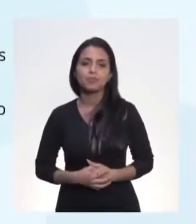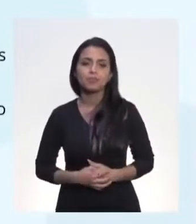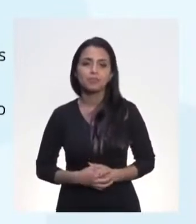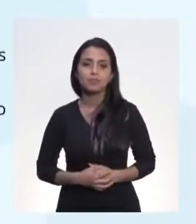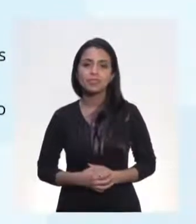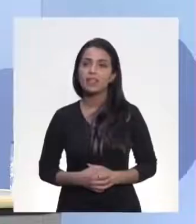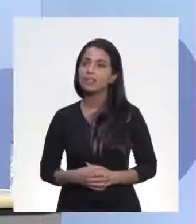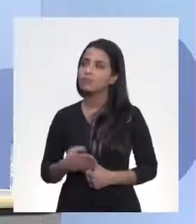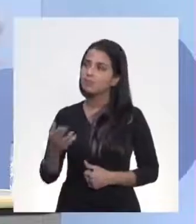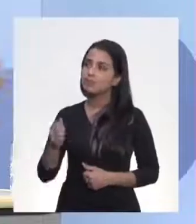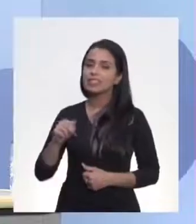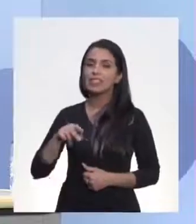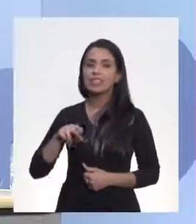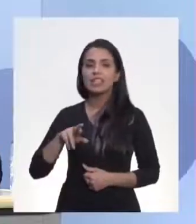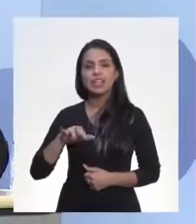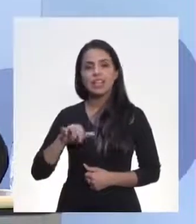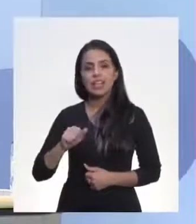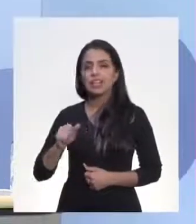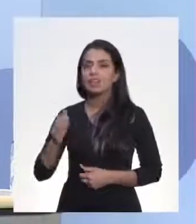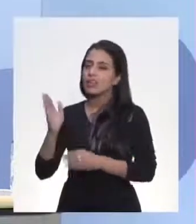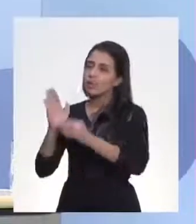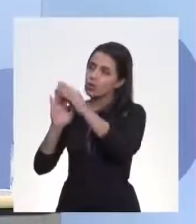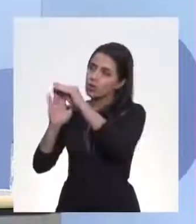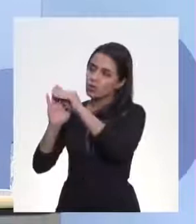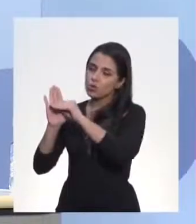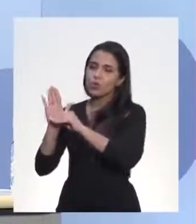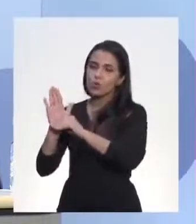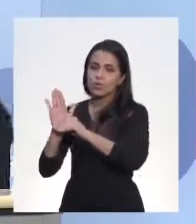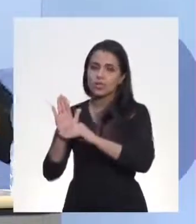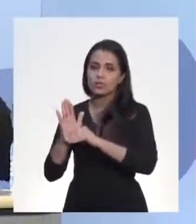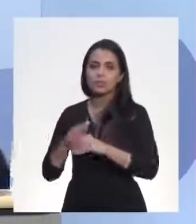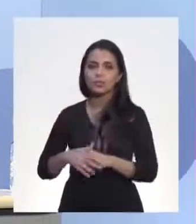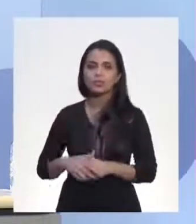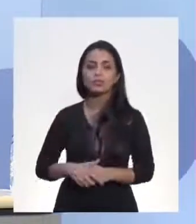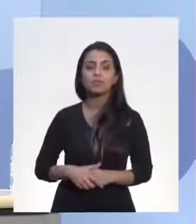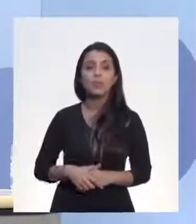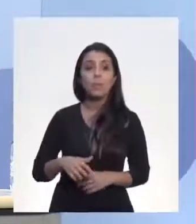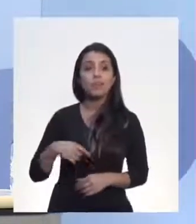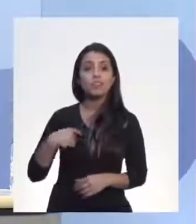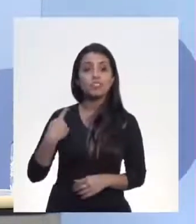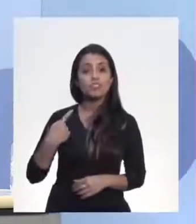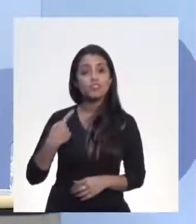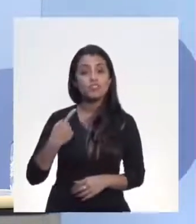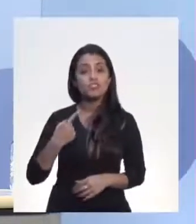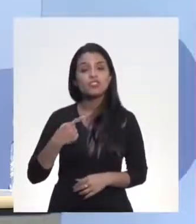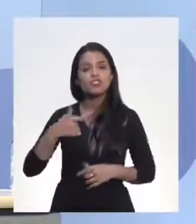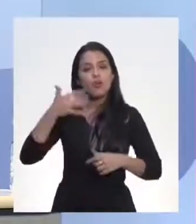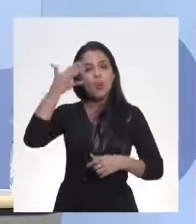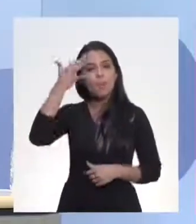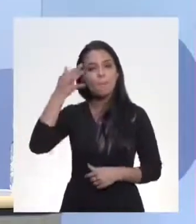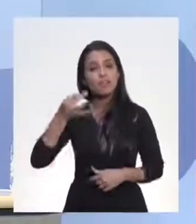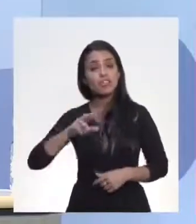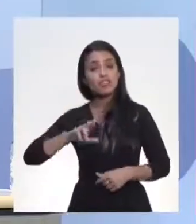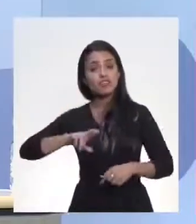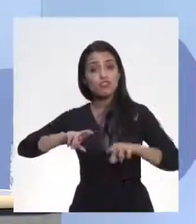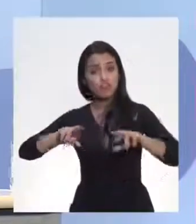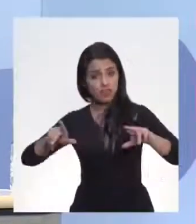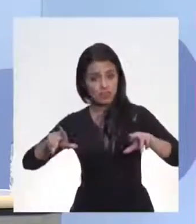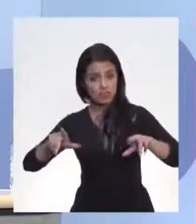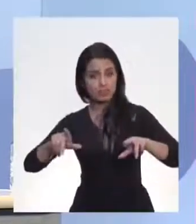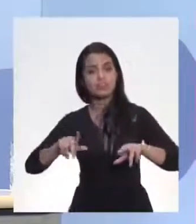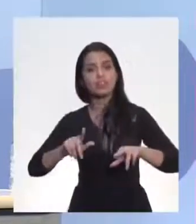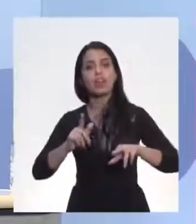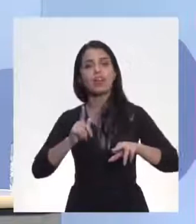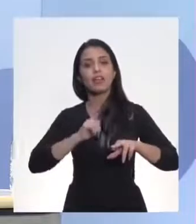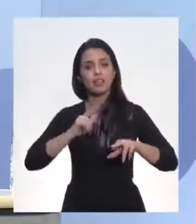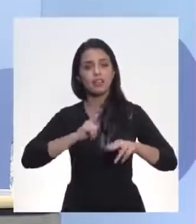está colocando essa mesma oração para a gente entender a diferença entre as restritivas e as explicativas.